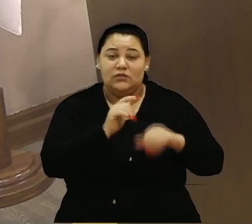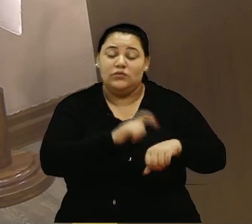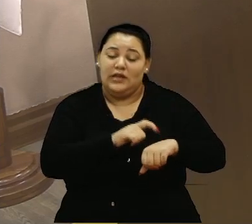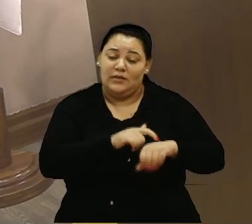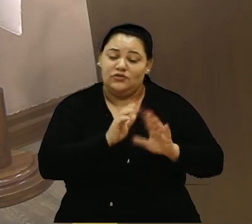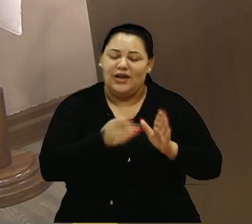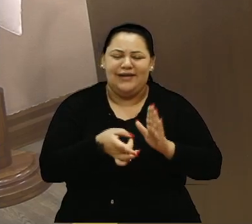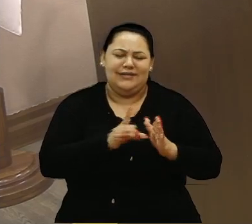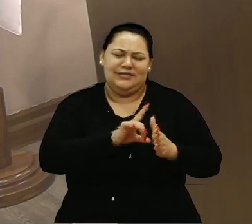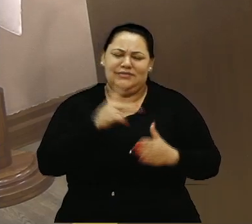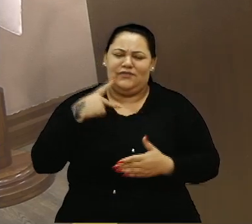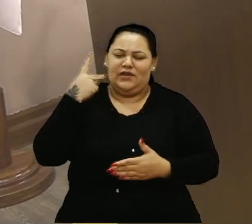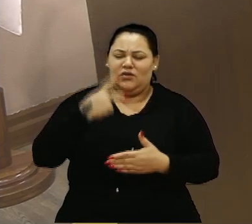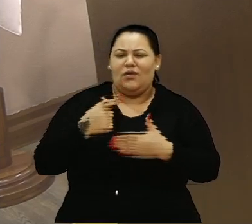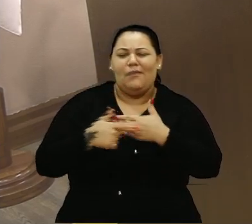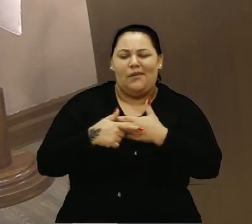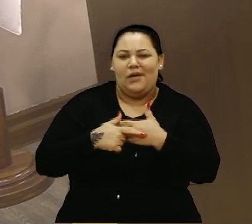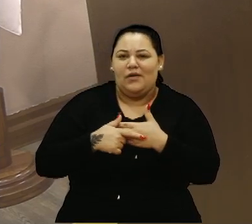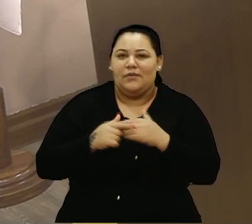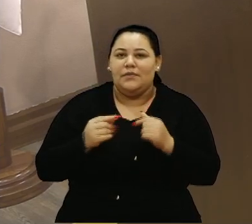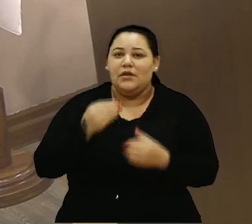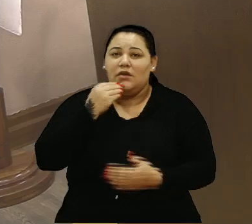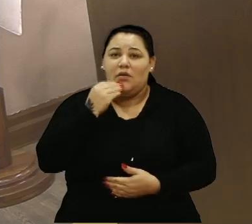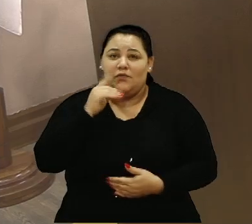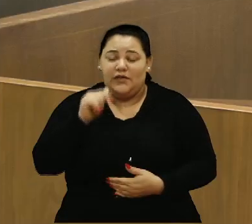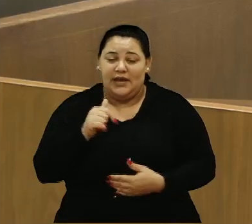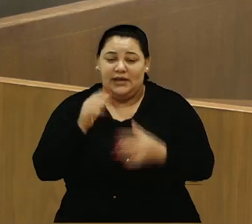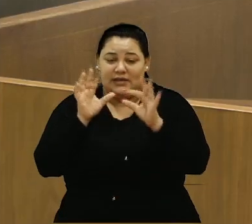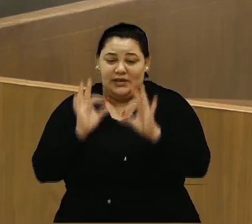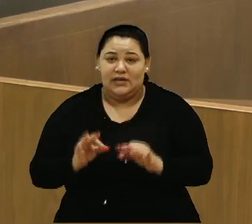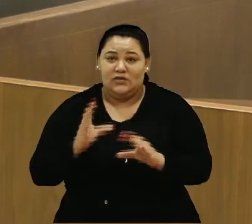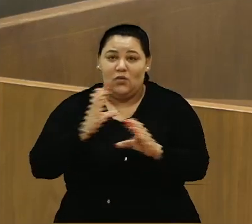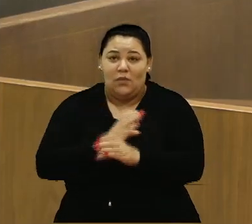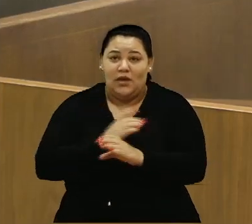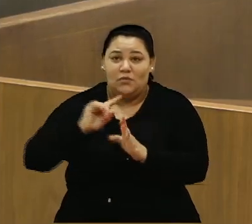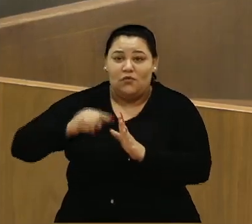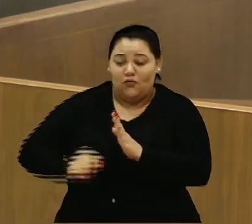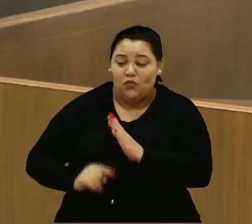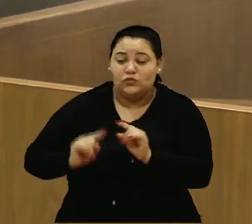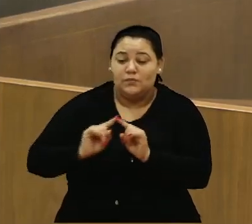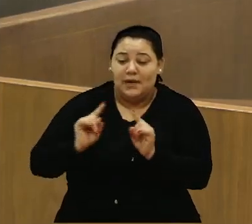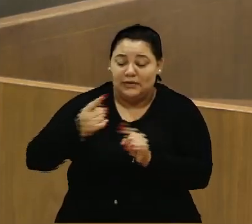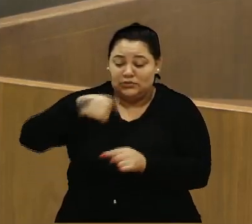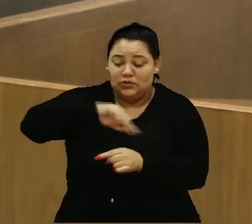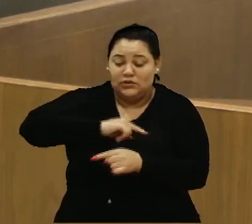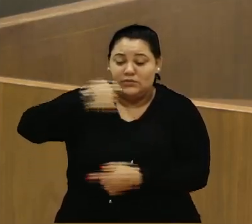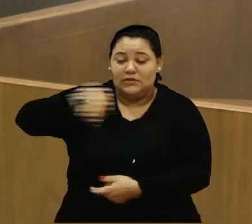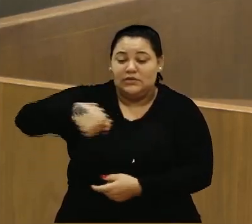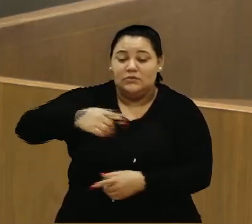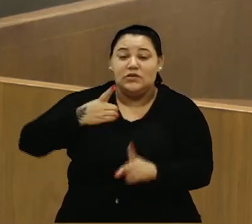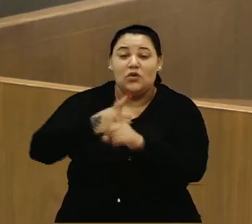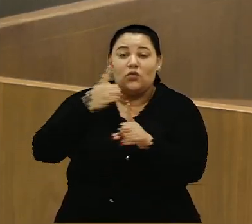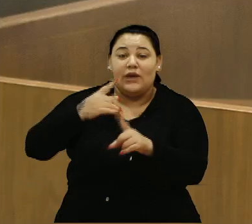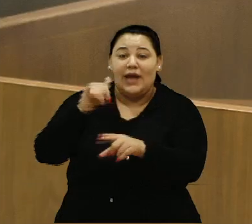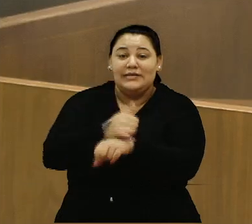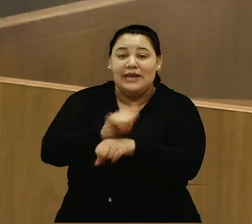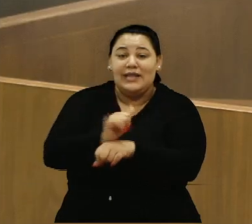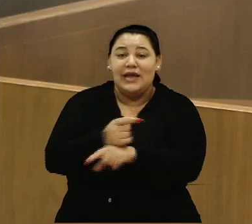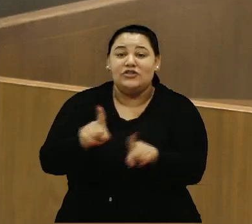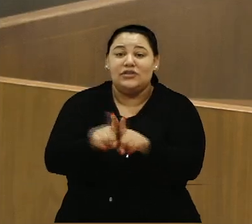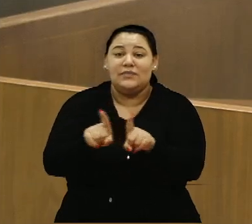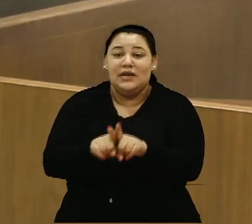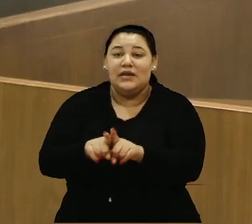de ser vereadora, e claro que são questões complexas, como vocês trouxeram, mas a gente precisa buscar alternativas para que as